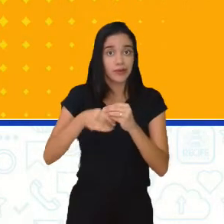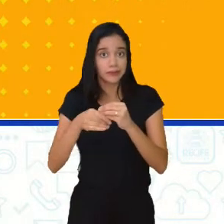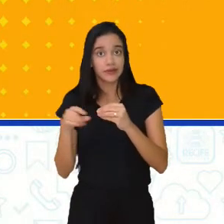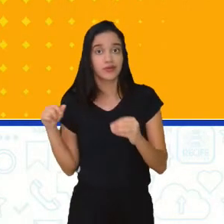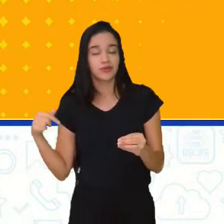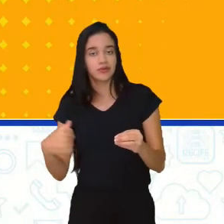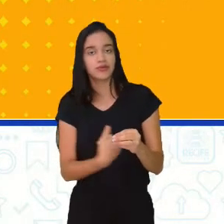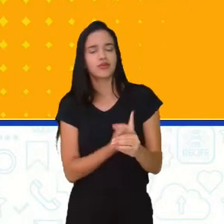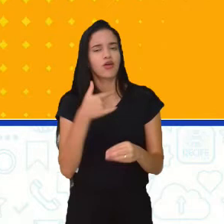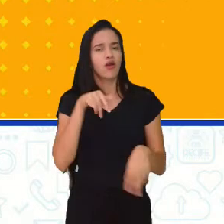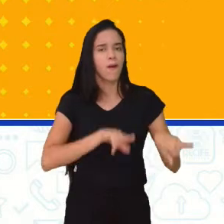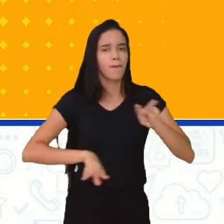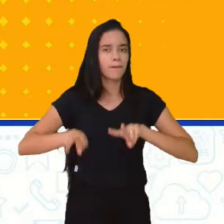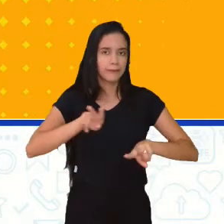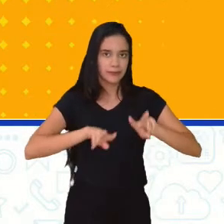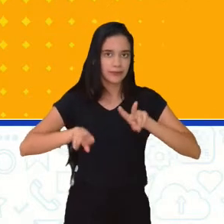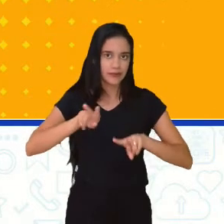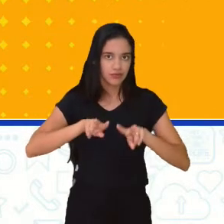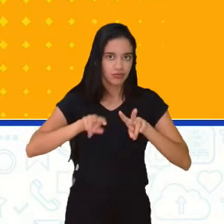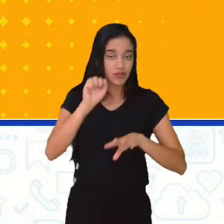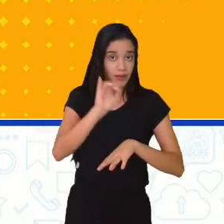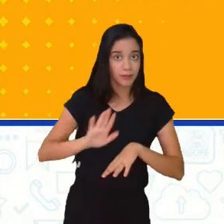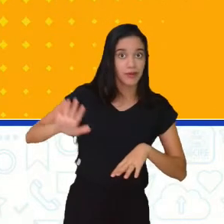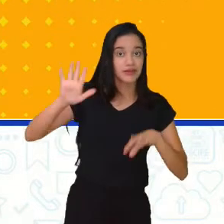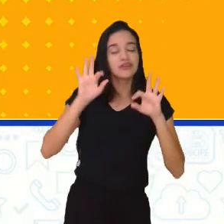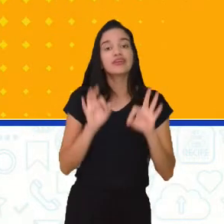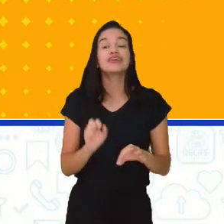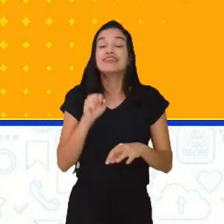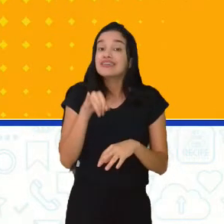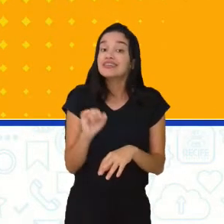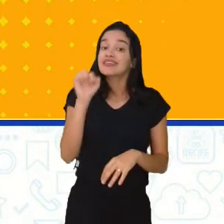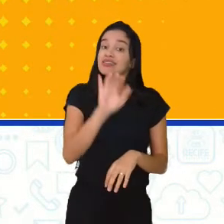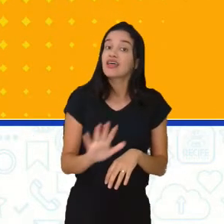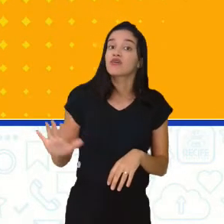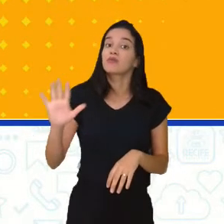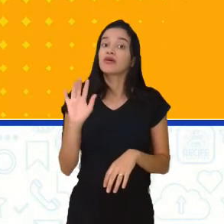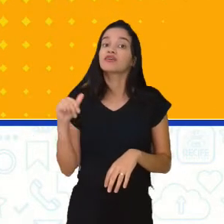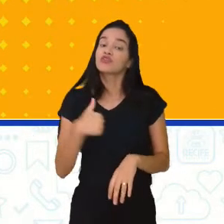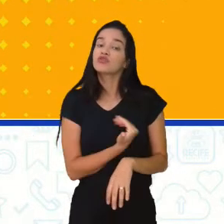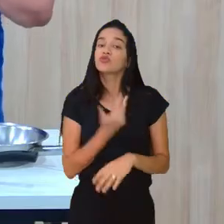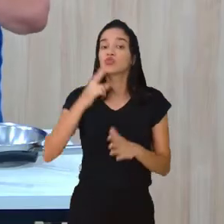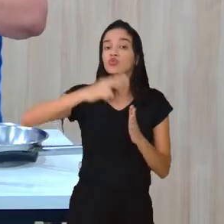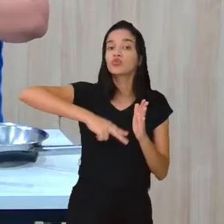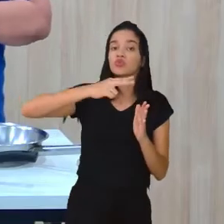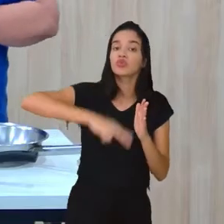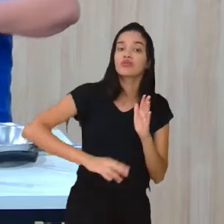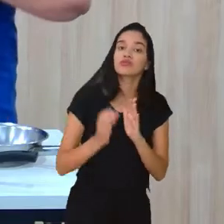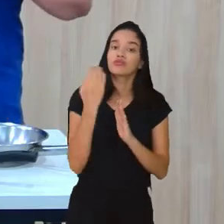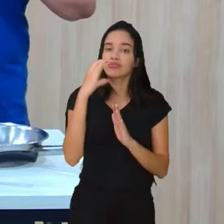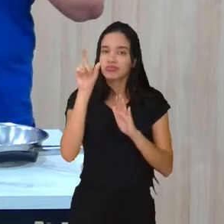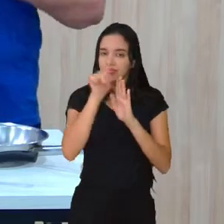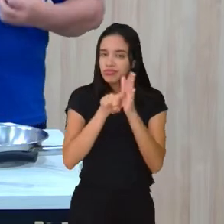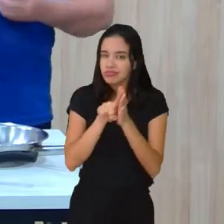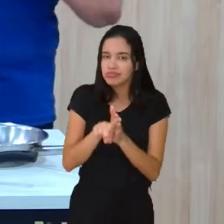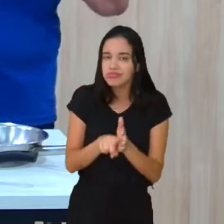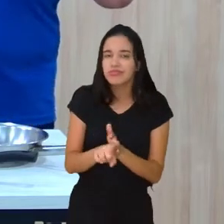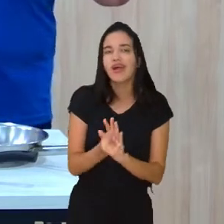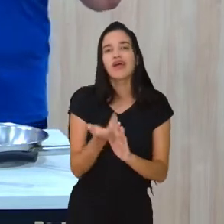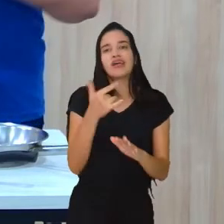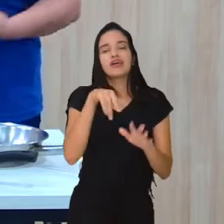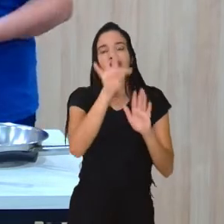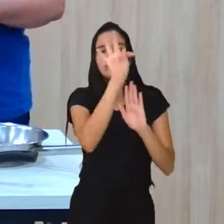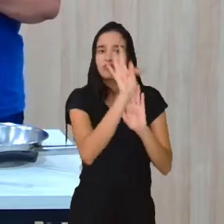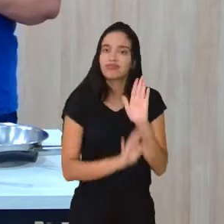que a gente observou através da imagem. Se na imagem a gente não conseguiu fazer uma leitura científica, esses pequenos